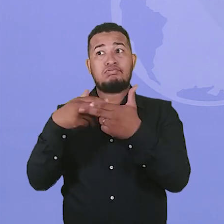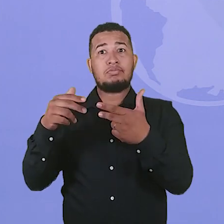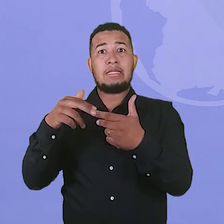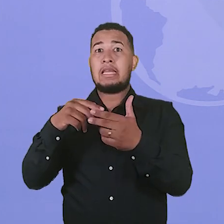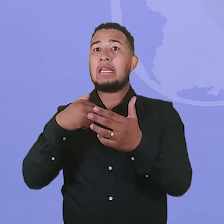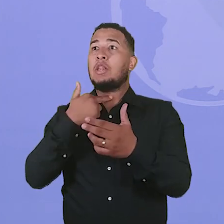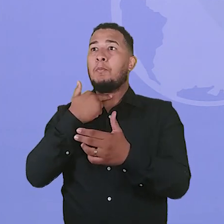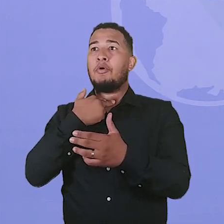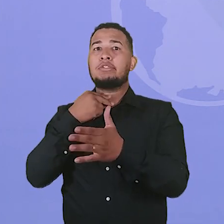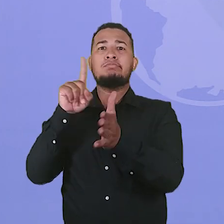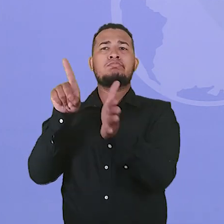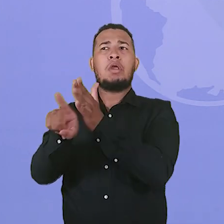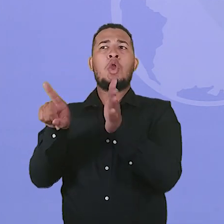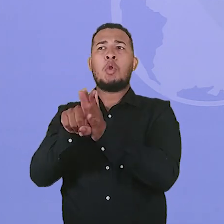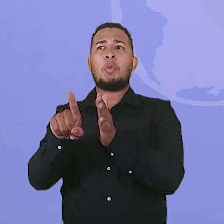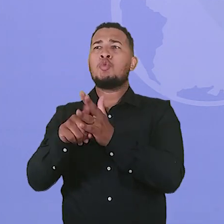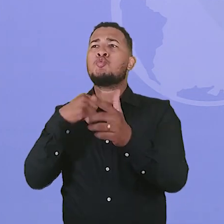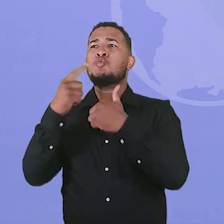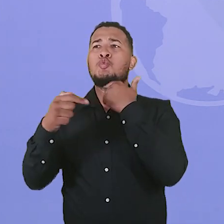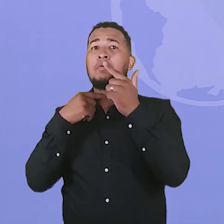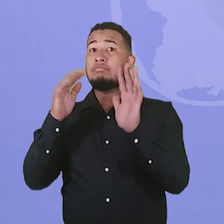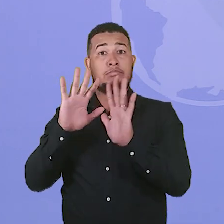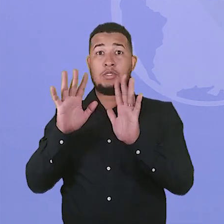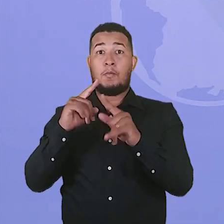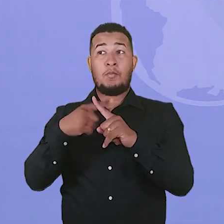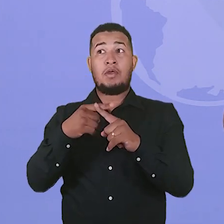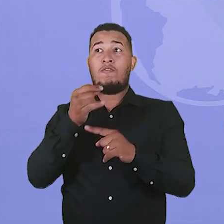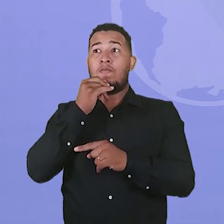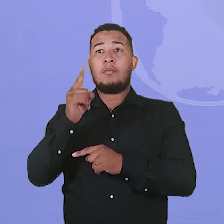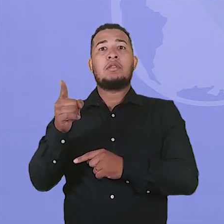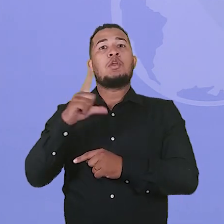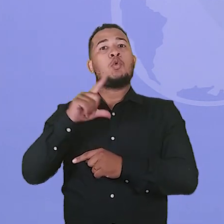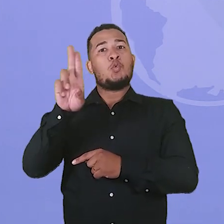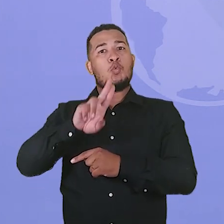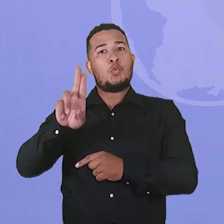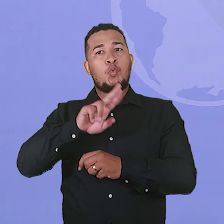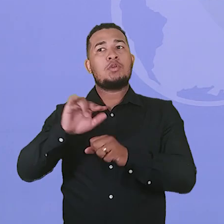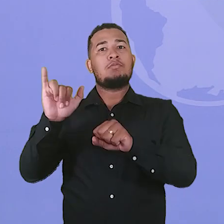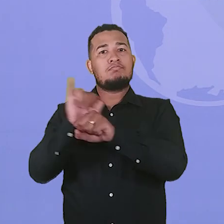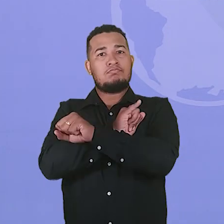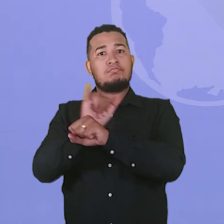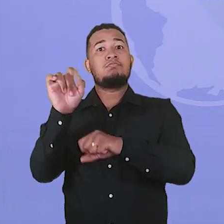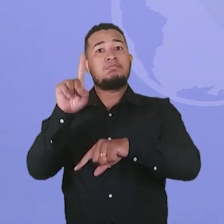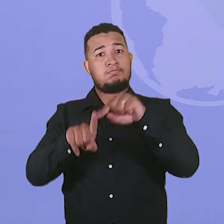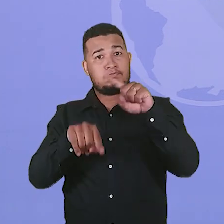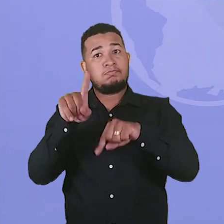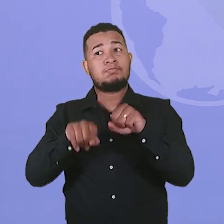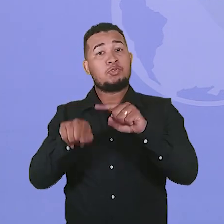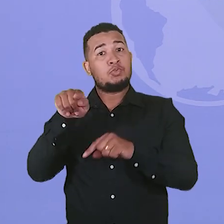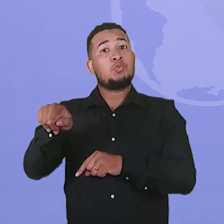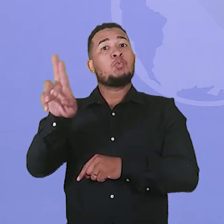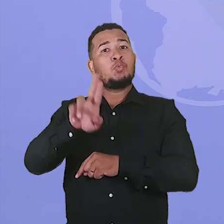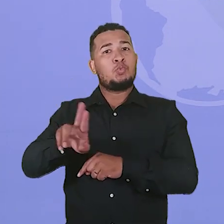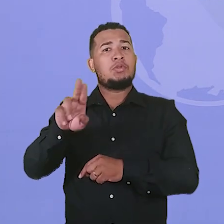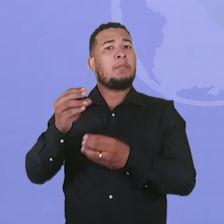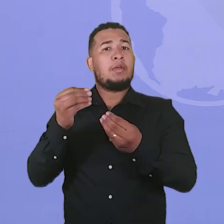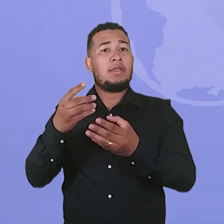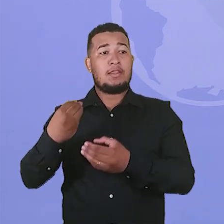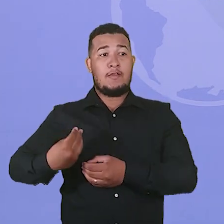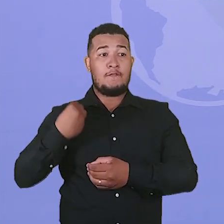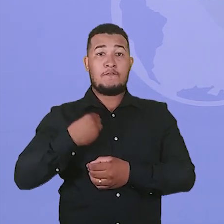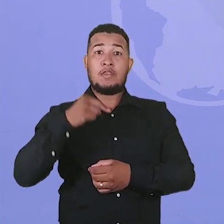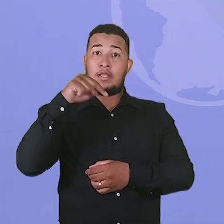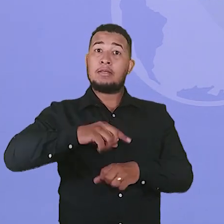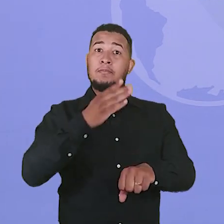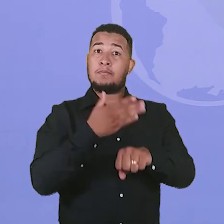posto em questão. As pessoas têm esse conhecimento, eles utilizam, instrumentalizam esse conhecimento na